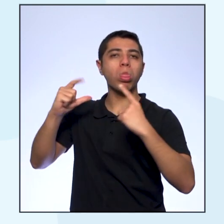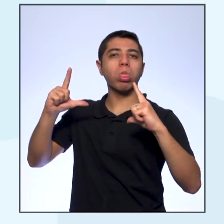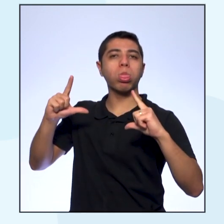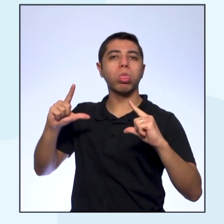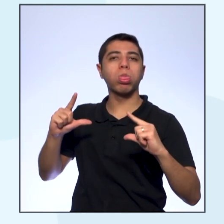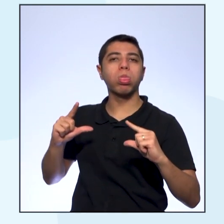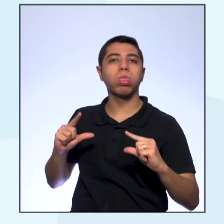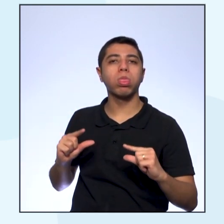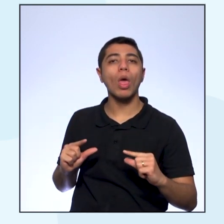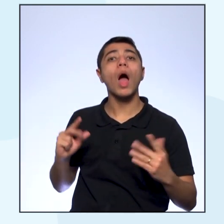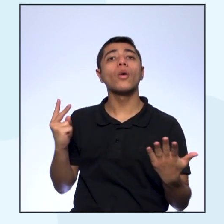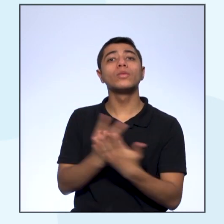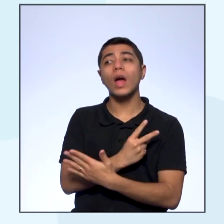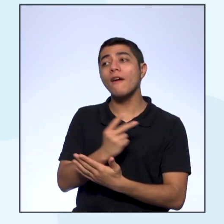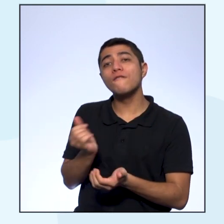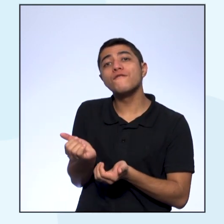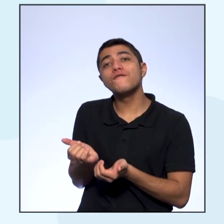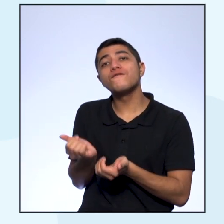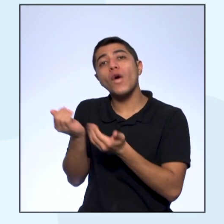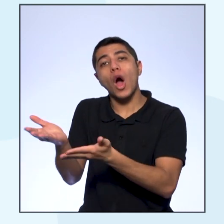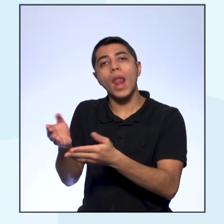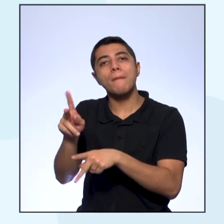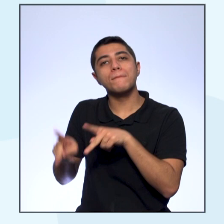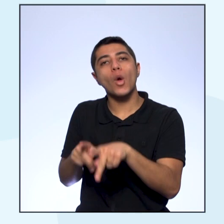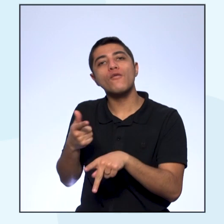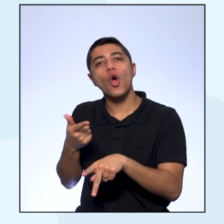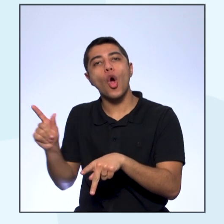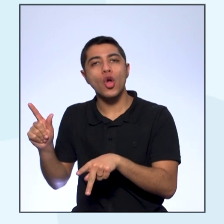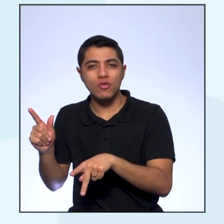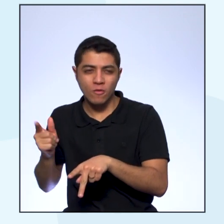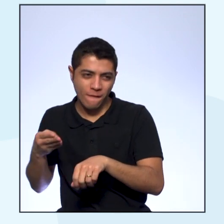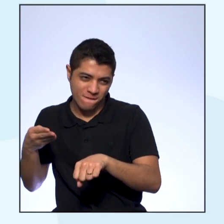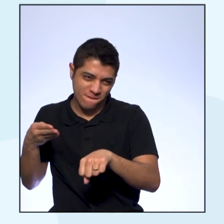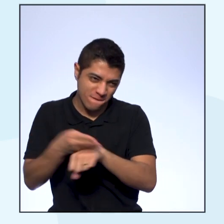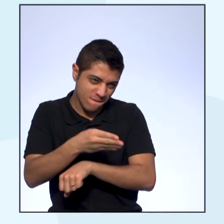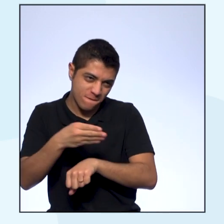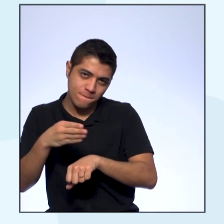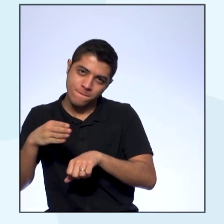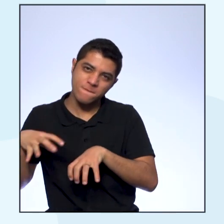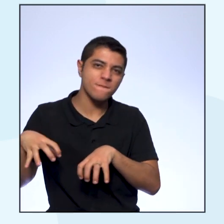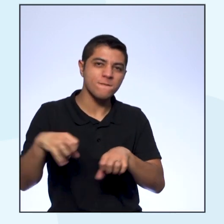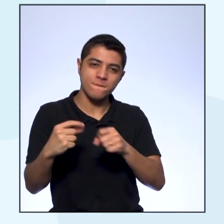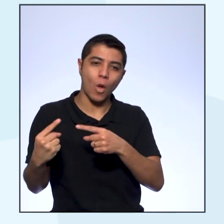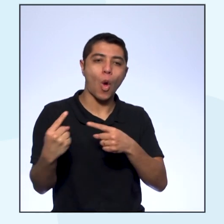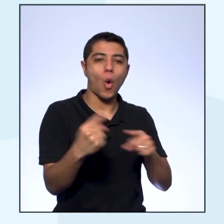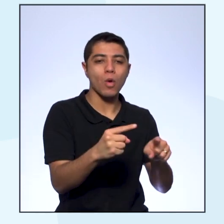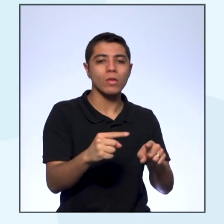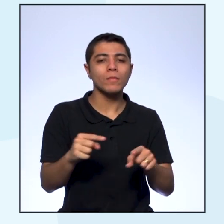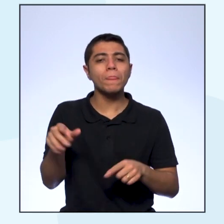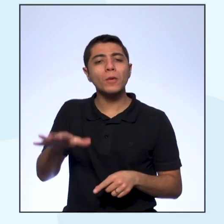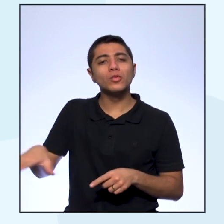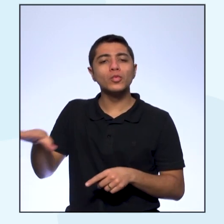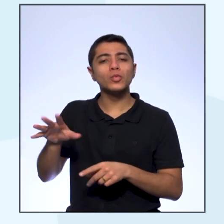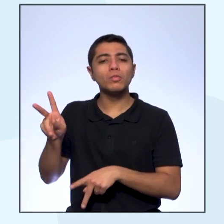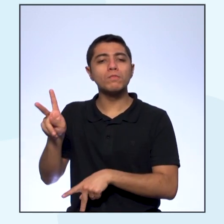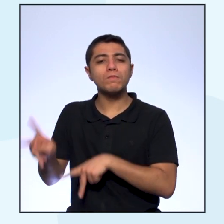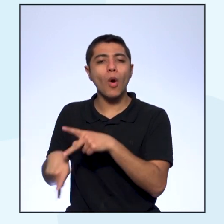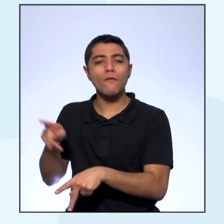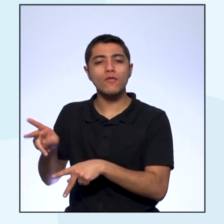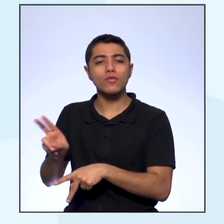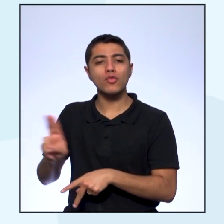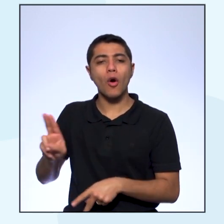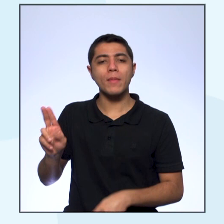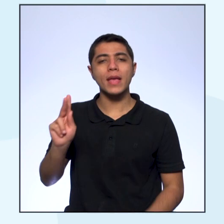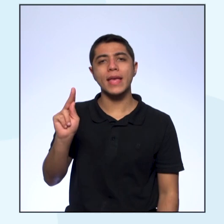fácil ali para uma invasão de um povo estrangeiro, um povo de fora, que aí, no caso, são os Ixos, que invadem o Egito